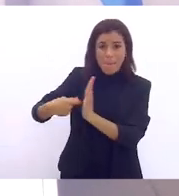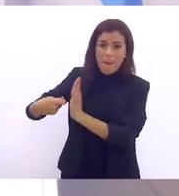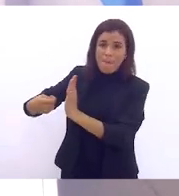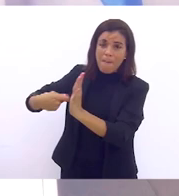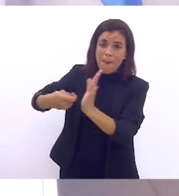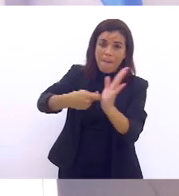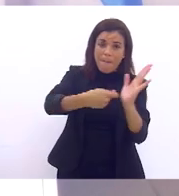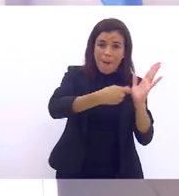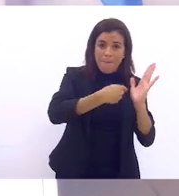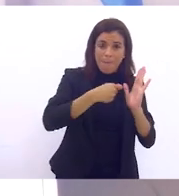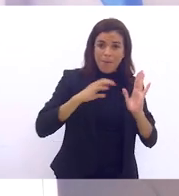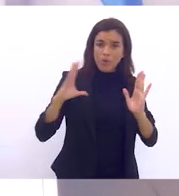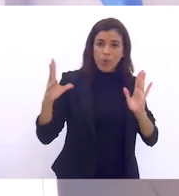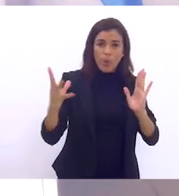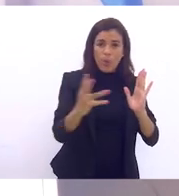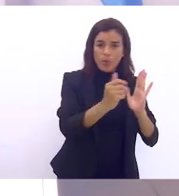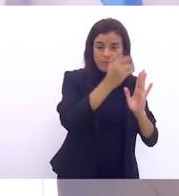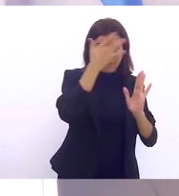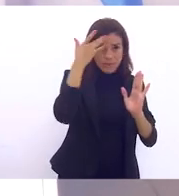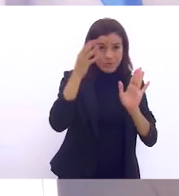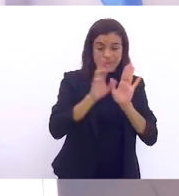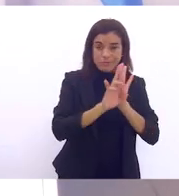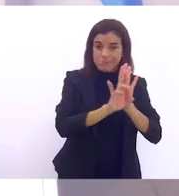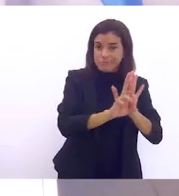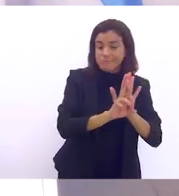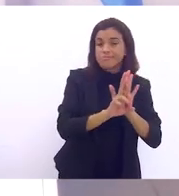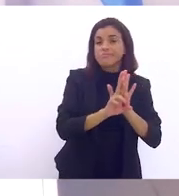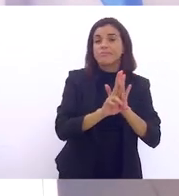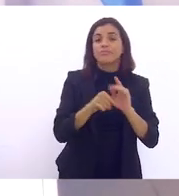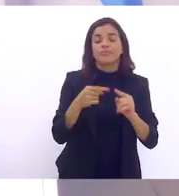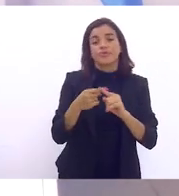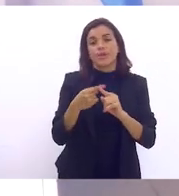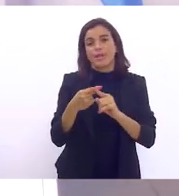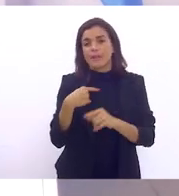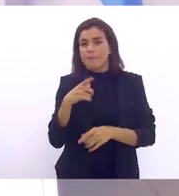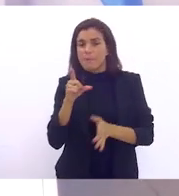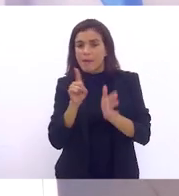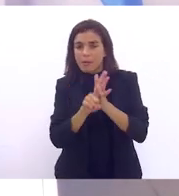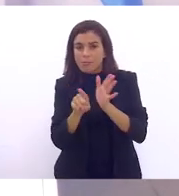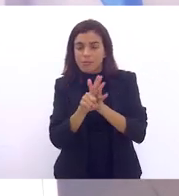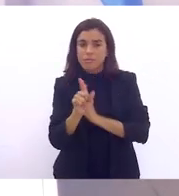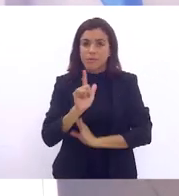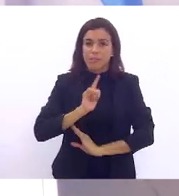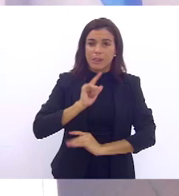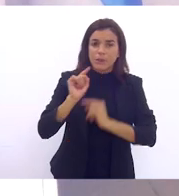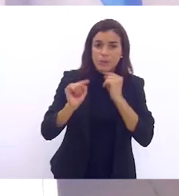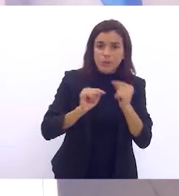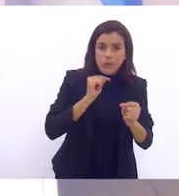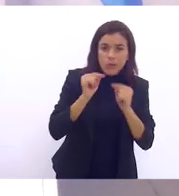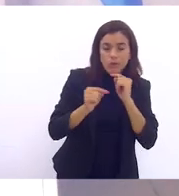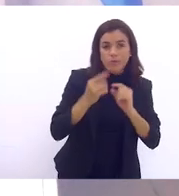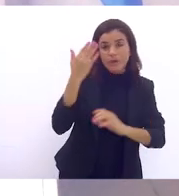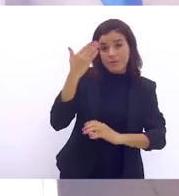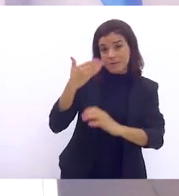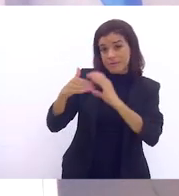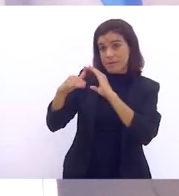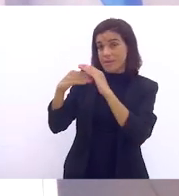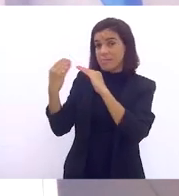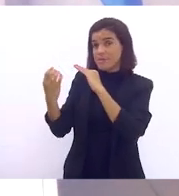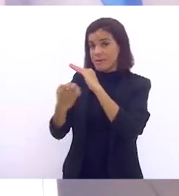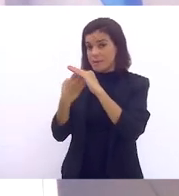aqui representando todos com esses questionamentos né pra gente poder enviar paraa empresa dar um prazo para